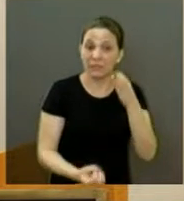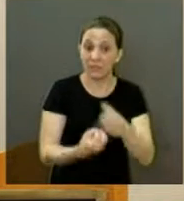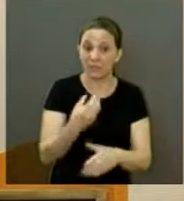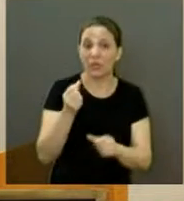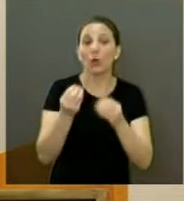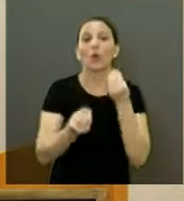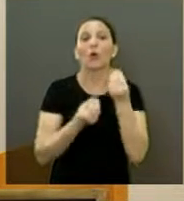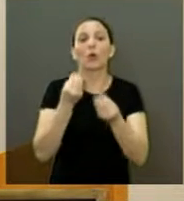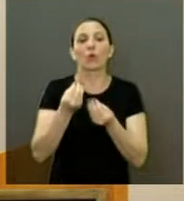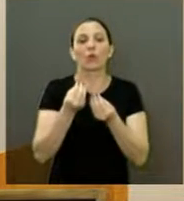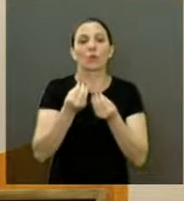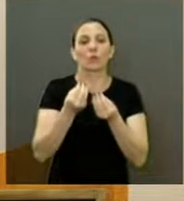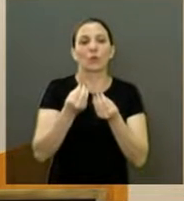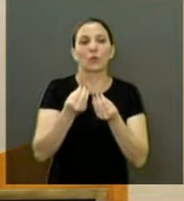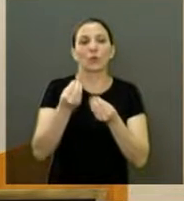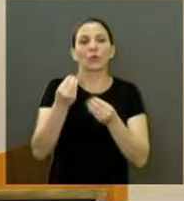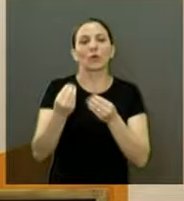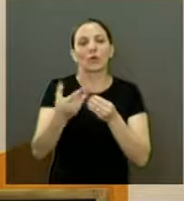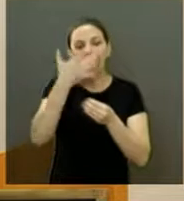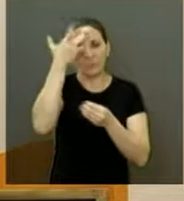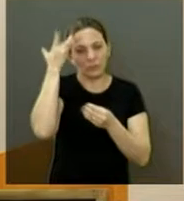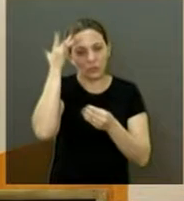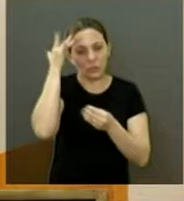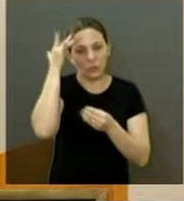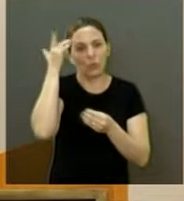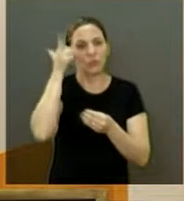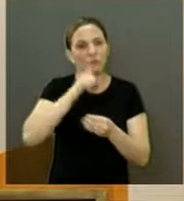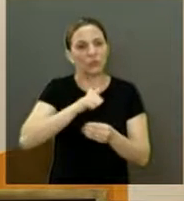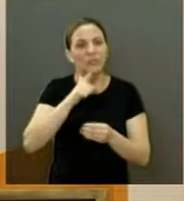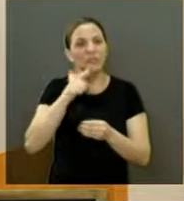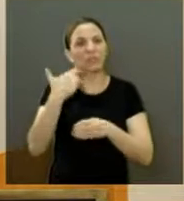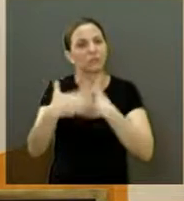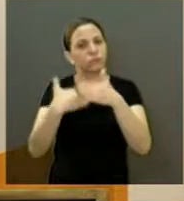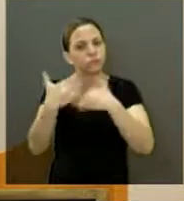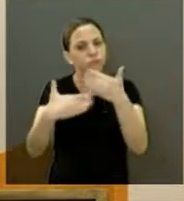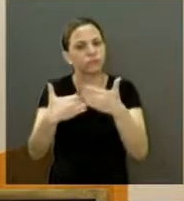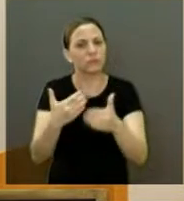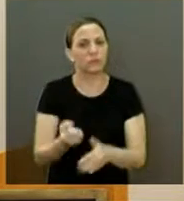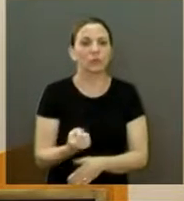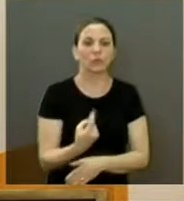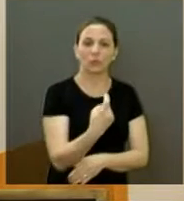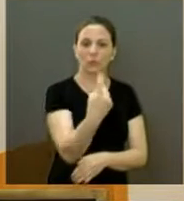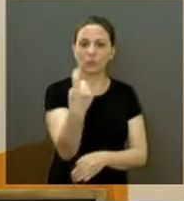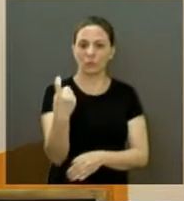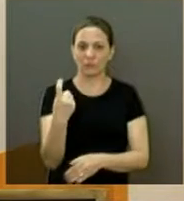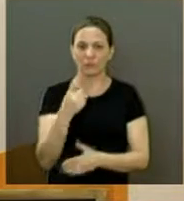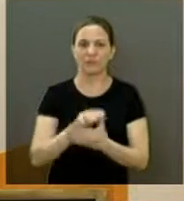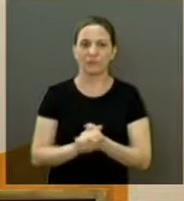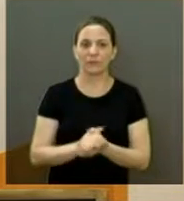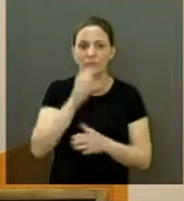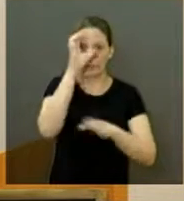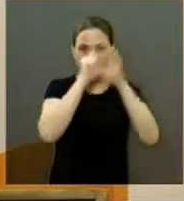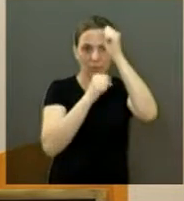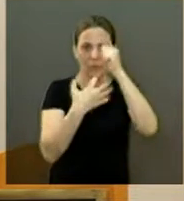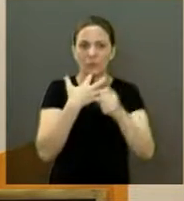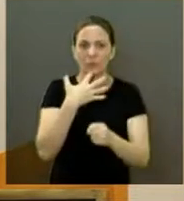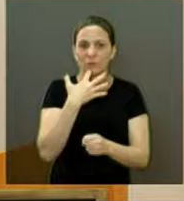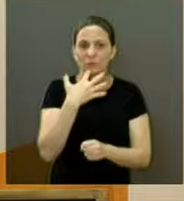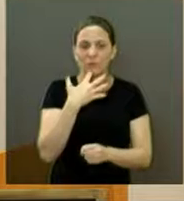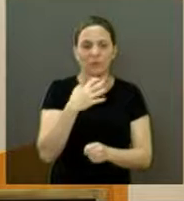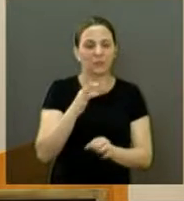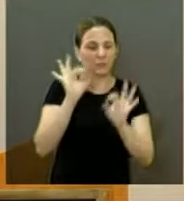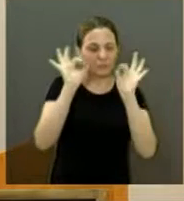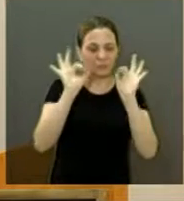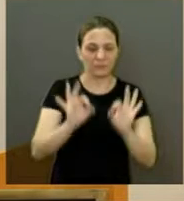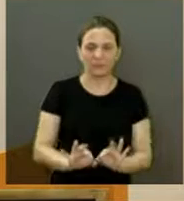possibilidades para suas próprias produção ou a sua construção então a gente aprender o conhecimento mais nobre